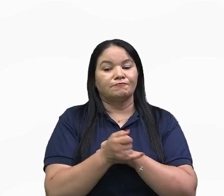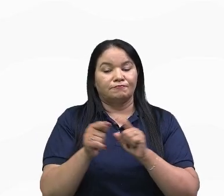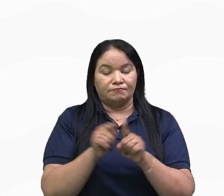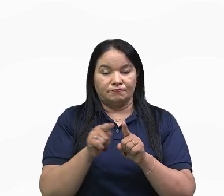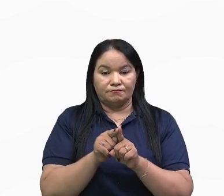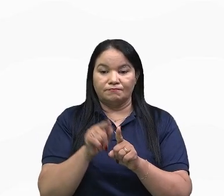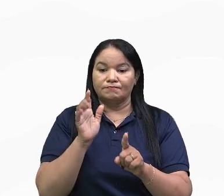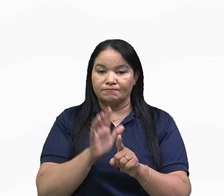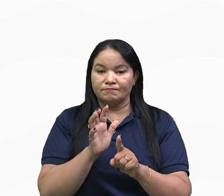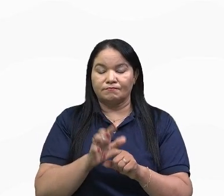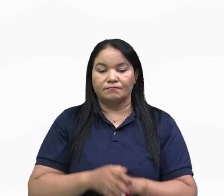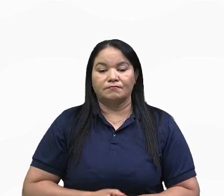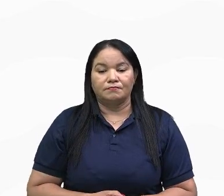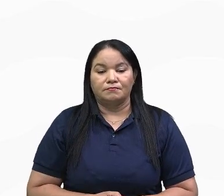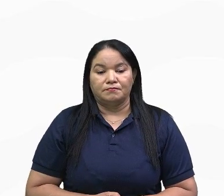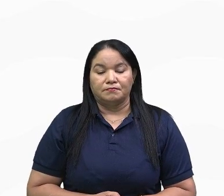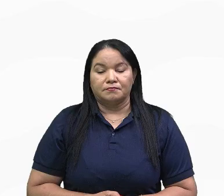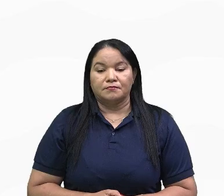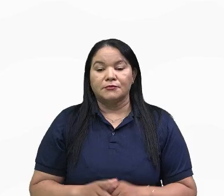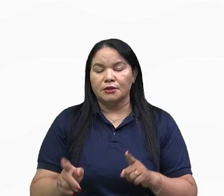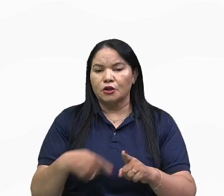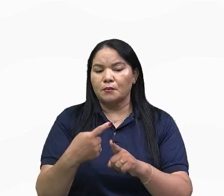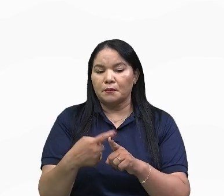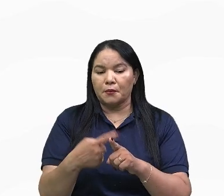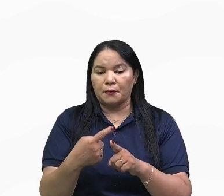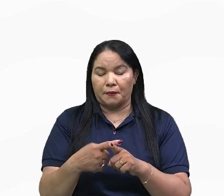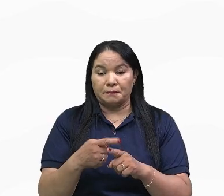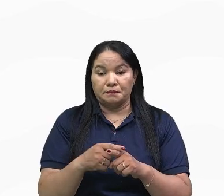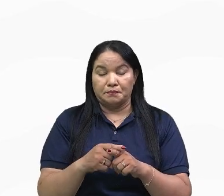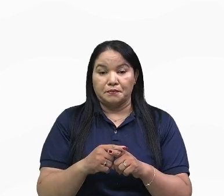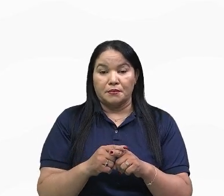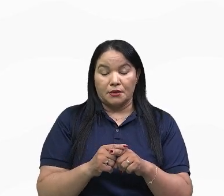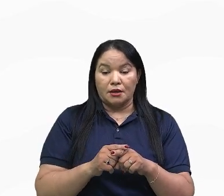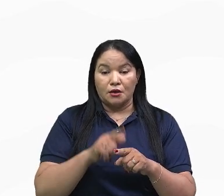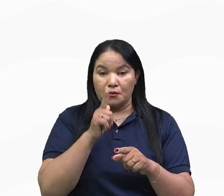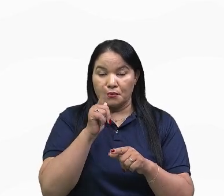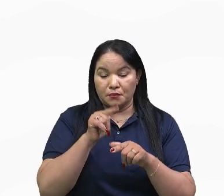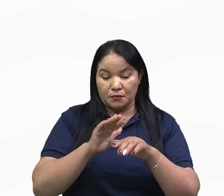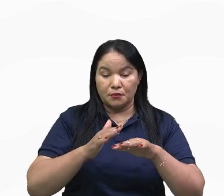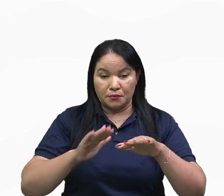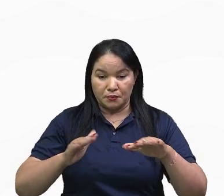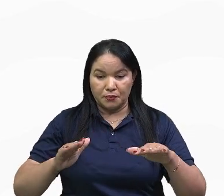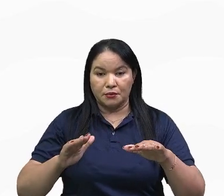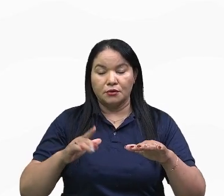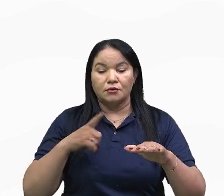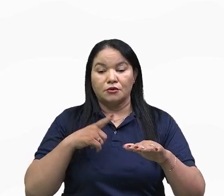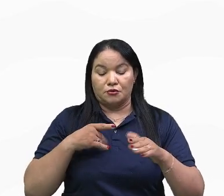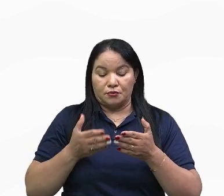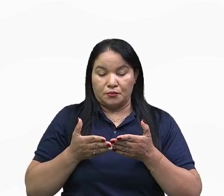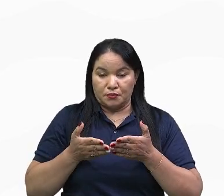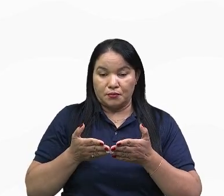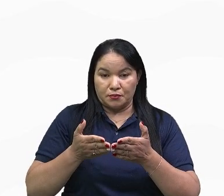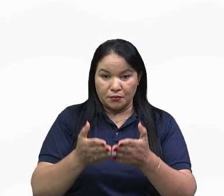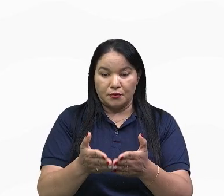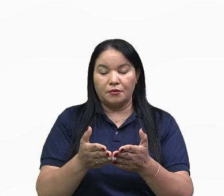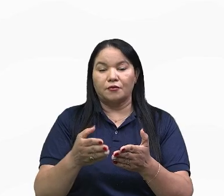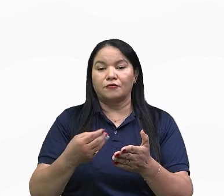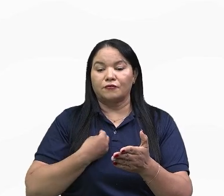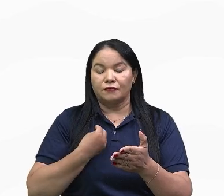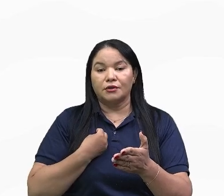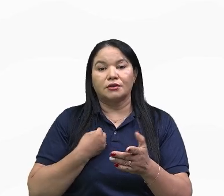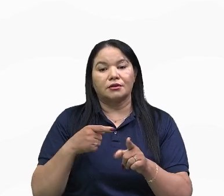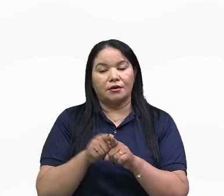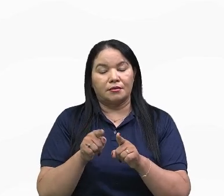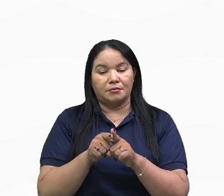A infraestrutura. A infraestrutura, por exemplo, o rio, que é via de transporte e vida, também é